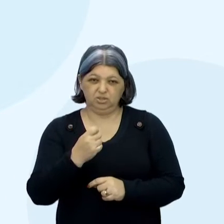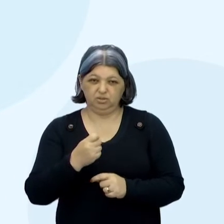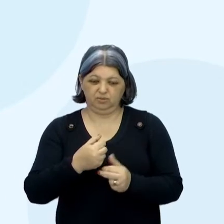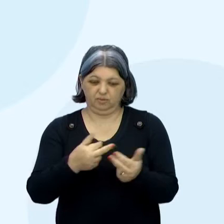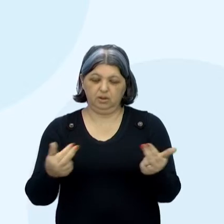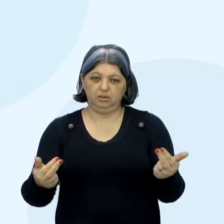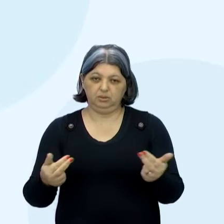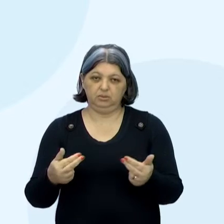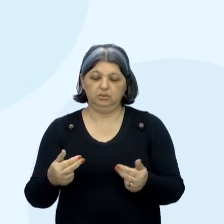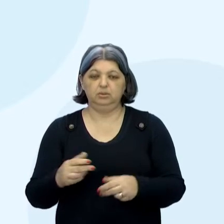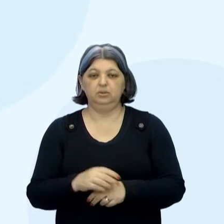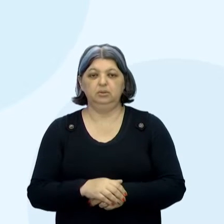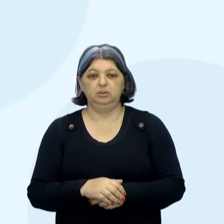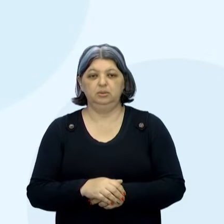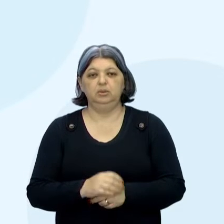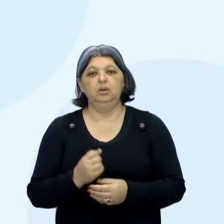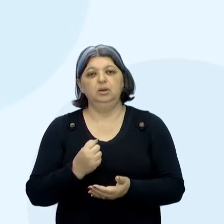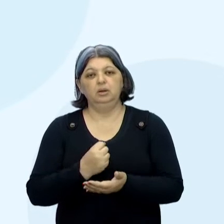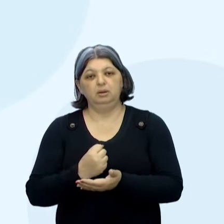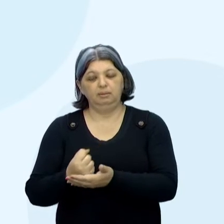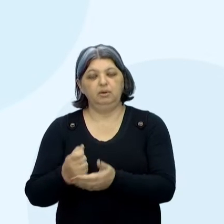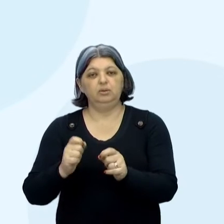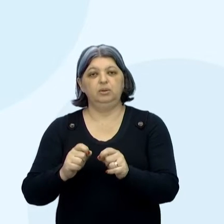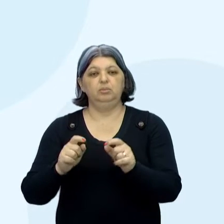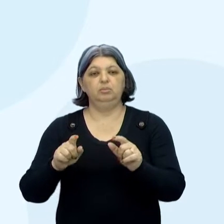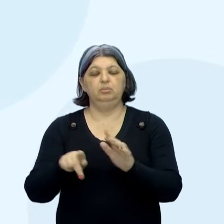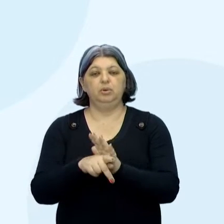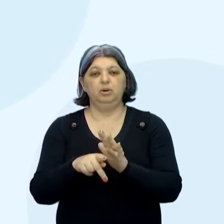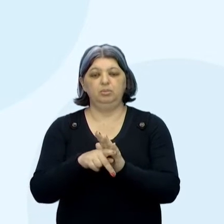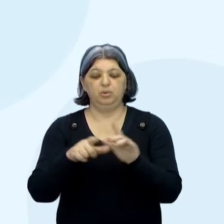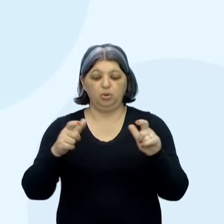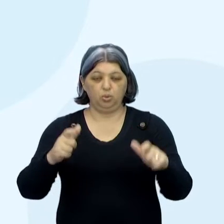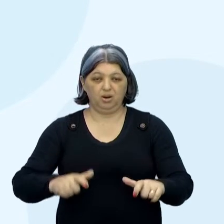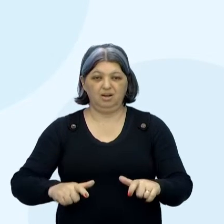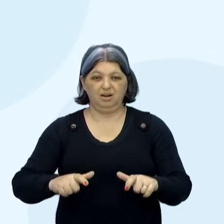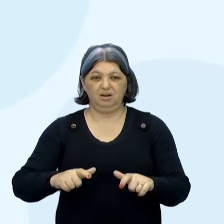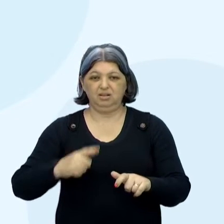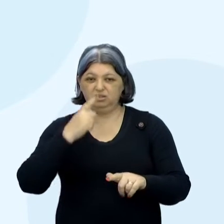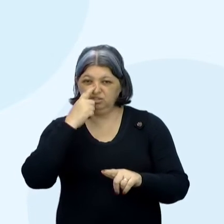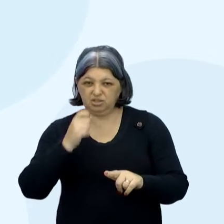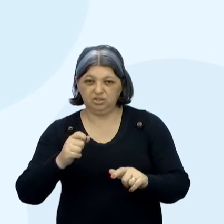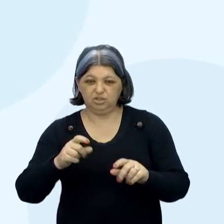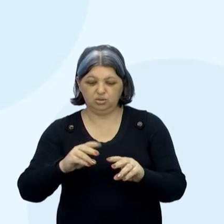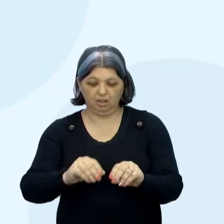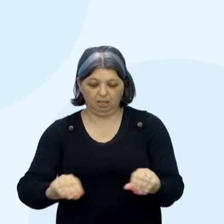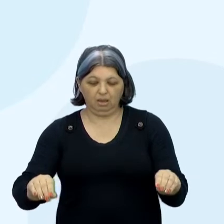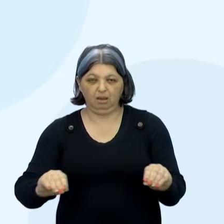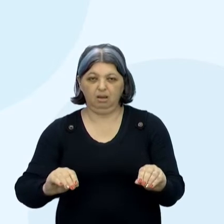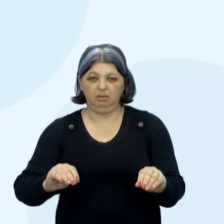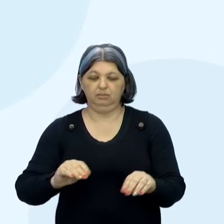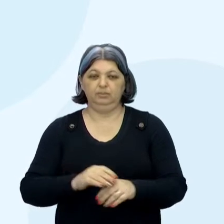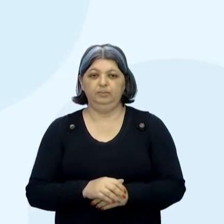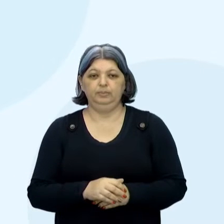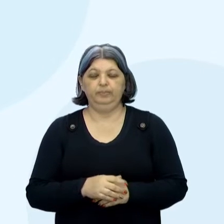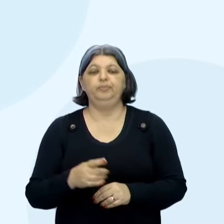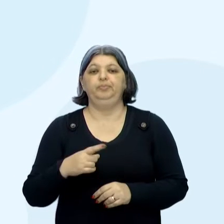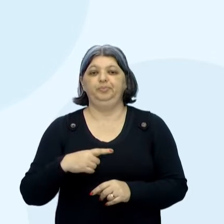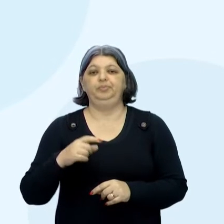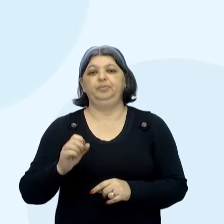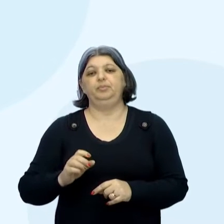né? É realmente os aterros sanitários, mas nós vimos que ainda em algumas regiões do Brasil